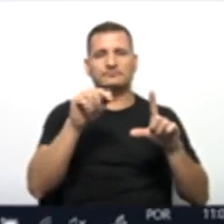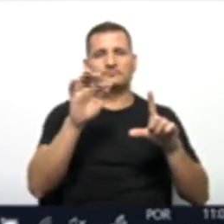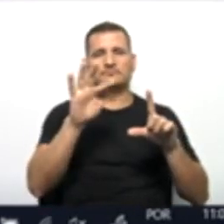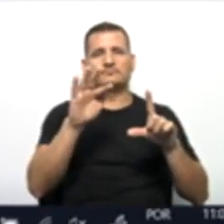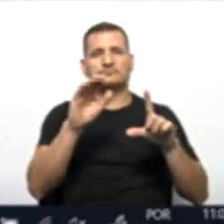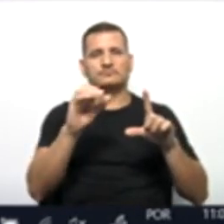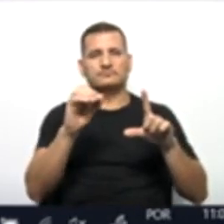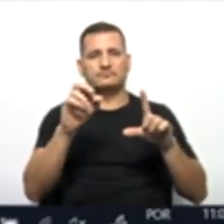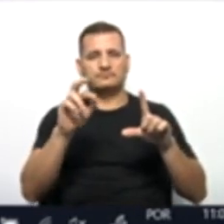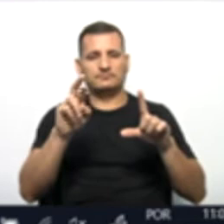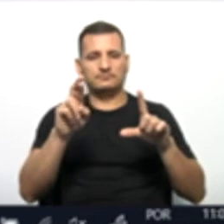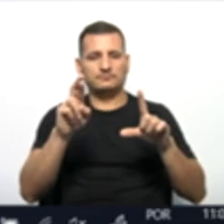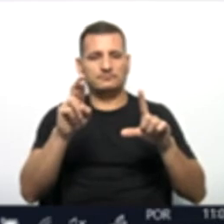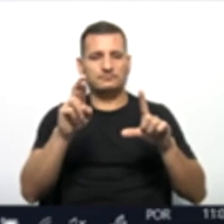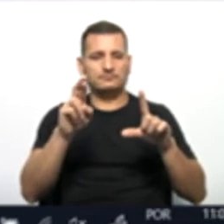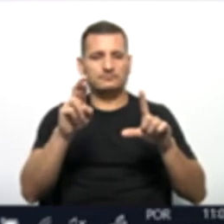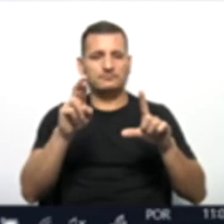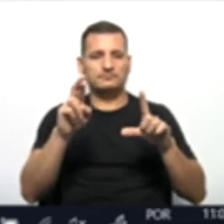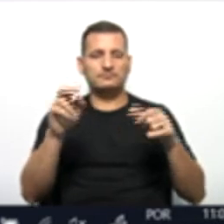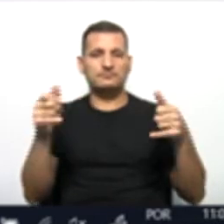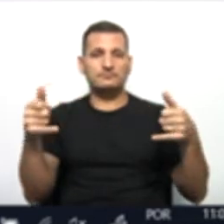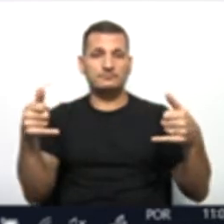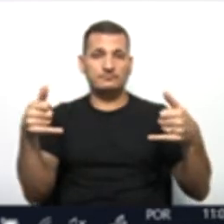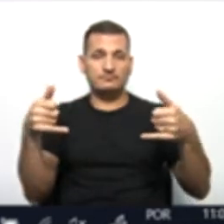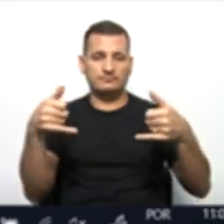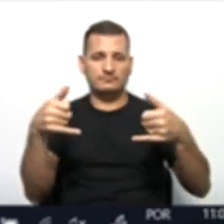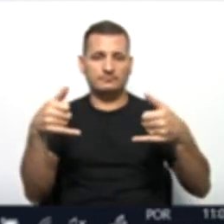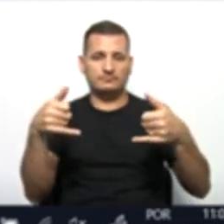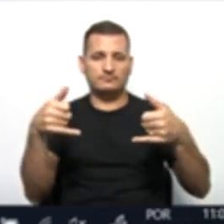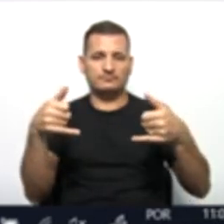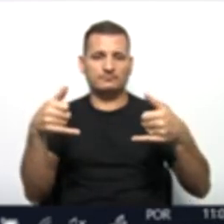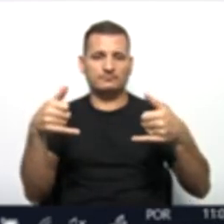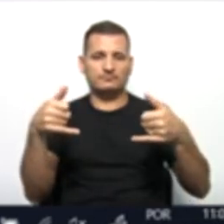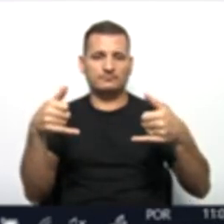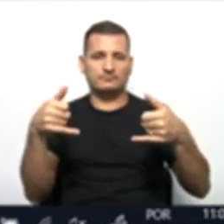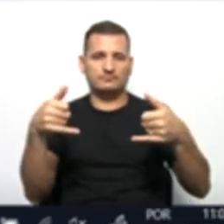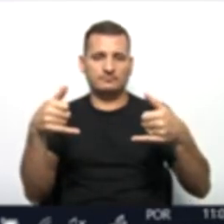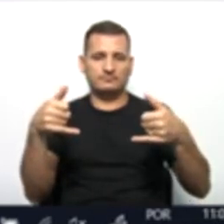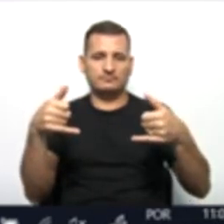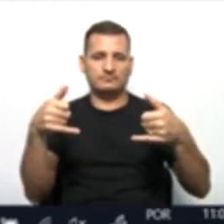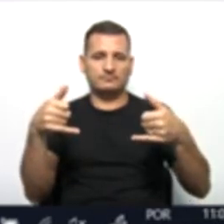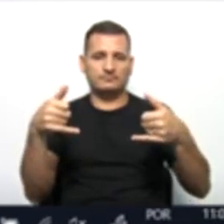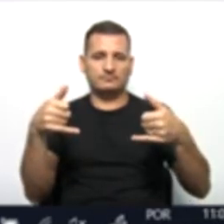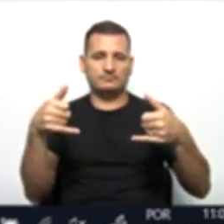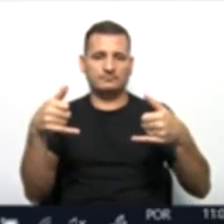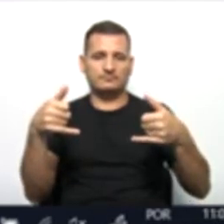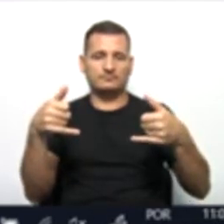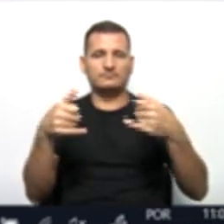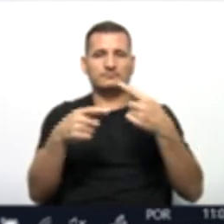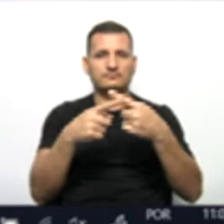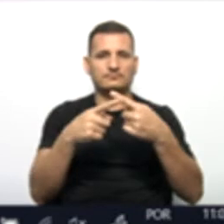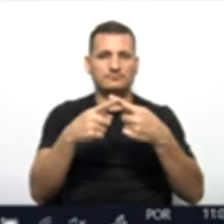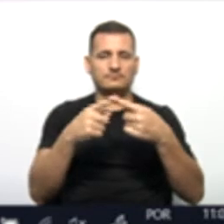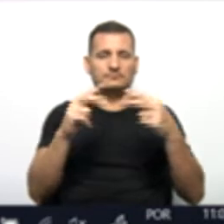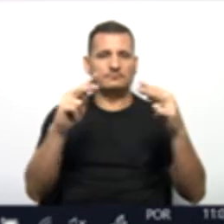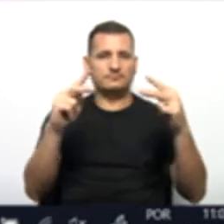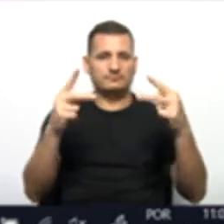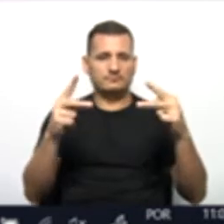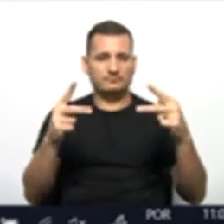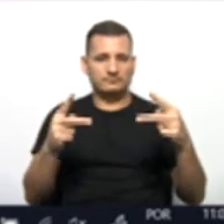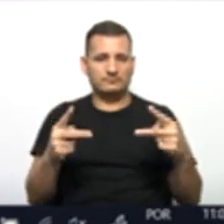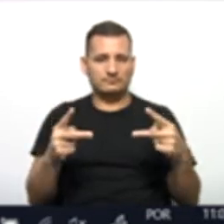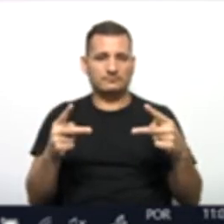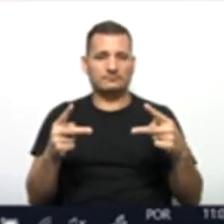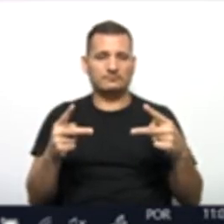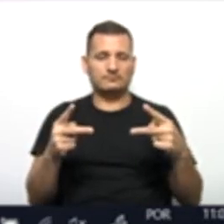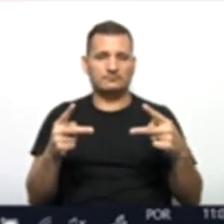entre chavez pessoal porque como é uma página em html nós temos